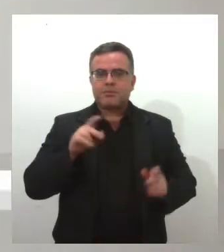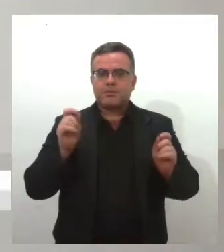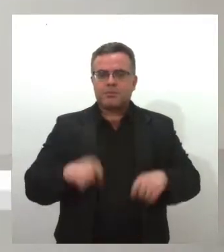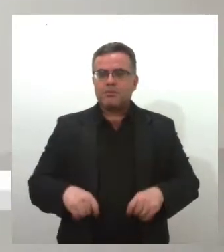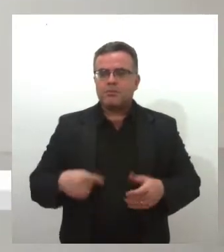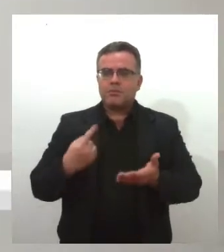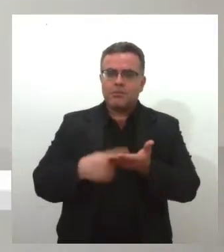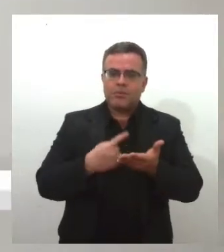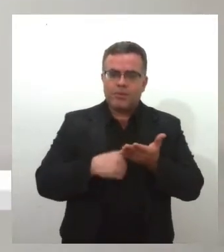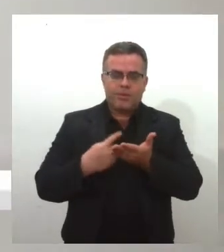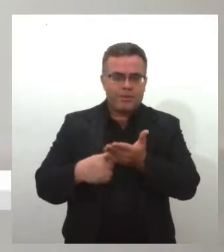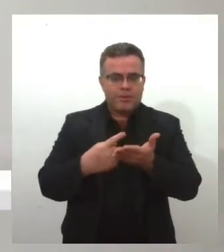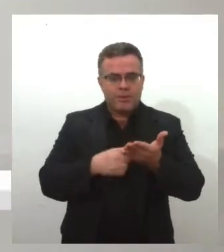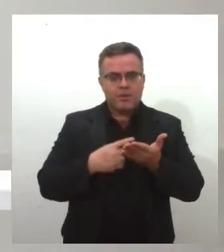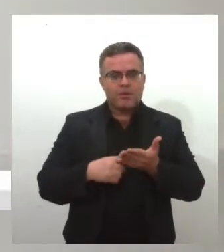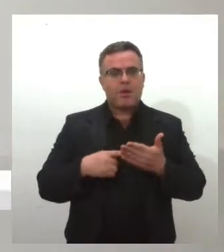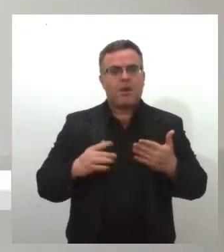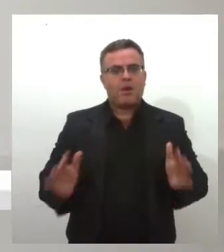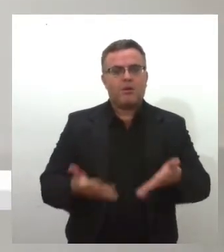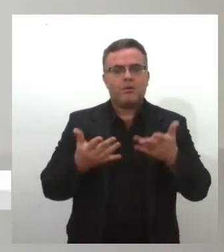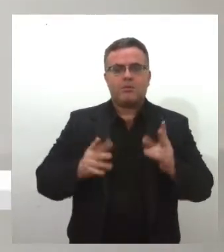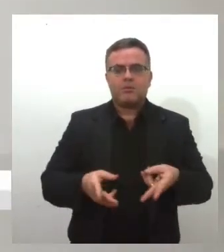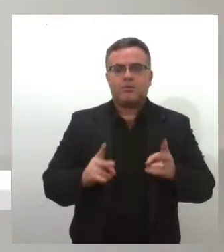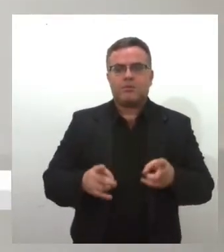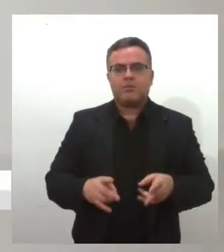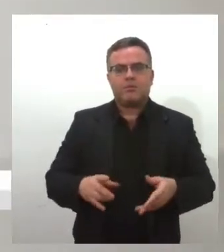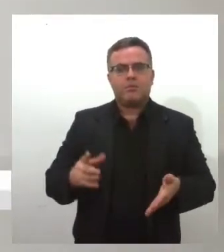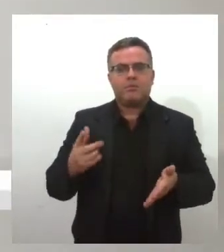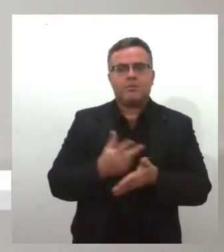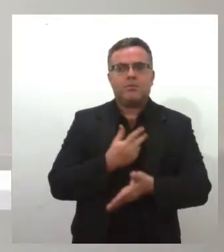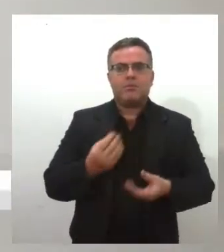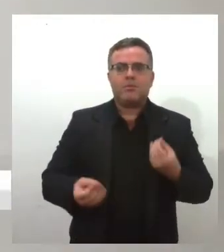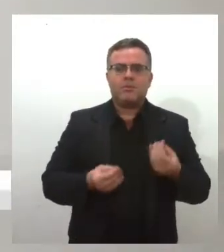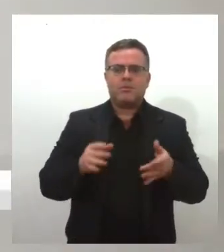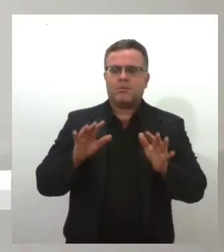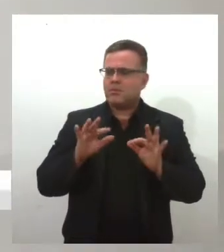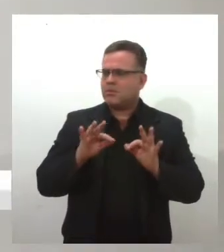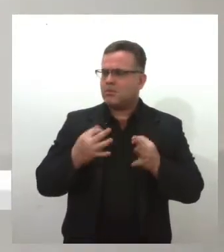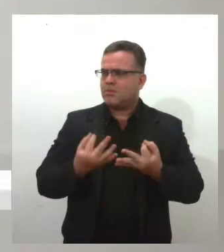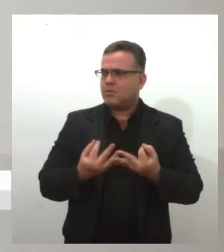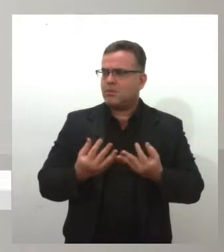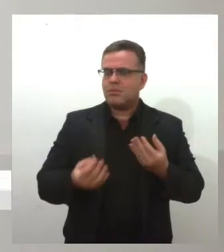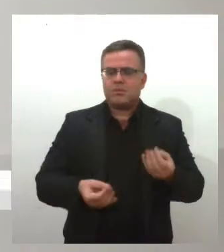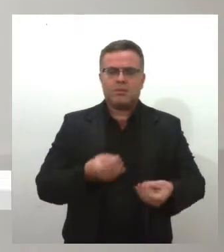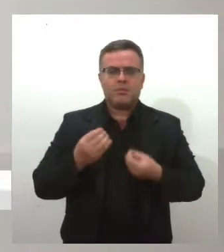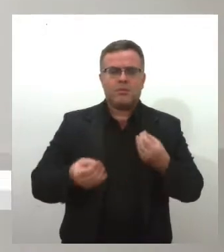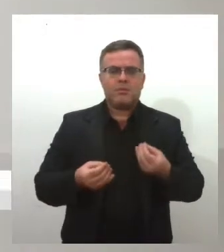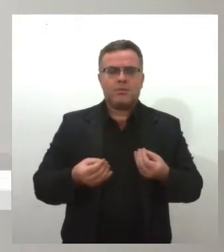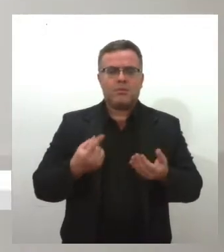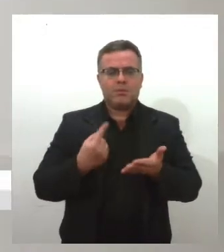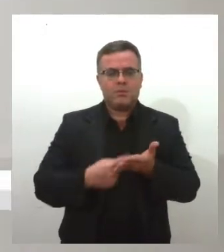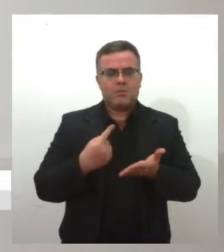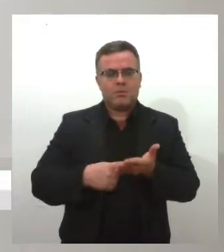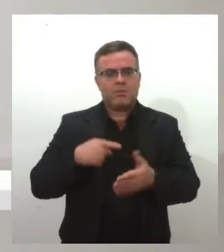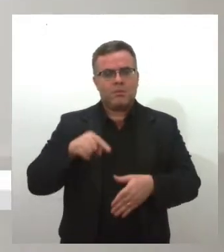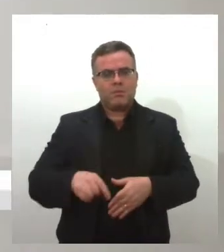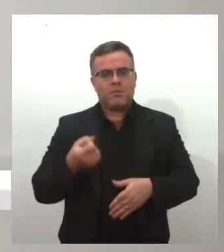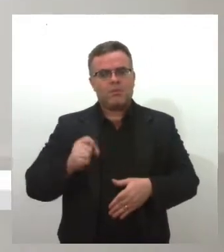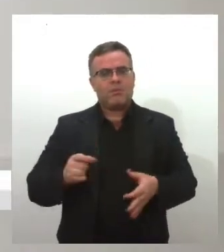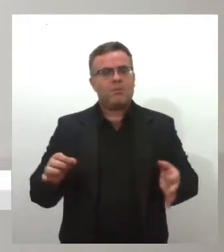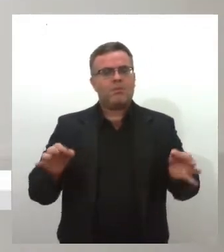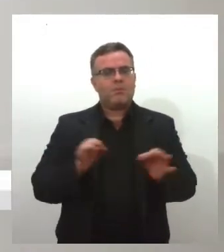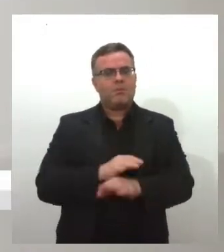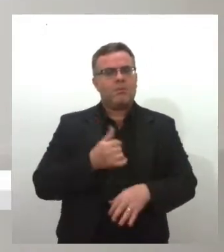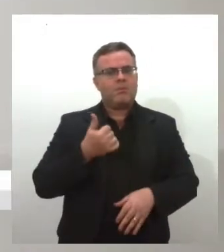artifícios, né? Também, na ocasião, eu encontrei um grupo de famílias que praticava homeschooling aqui em Sergipe. Eram cerca de